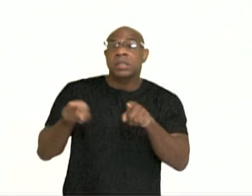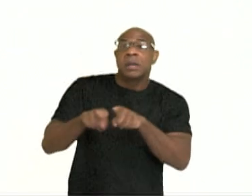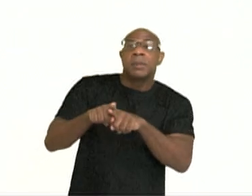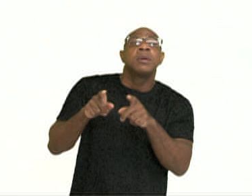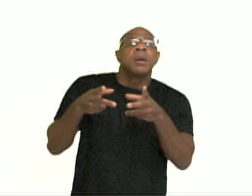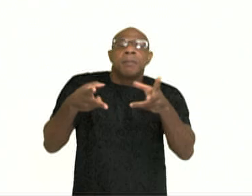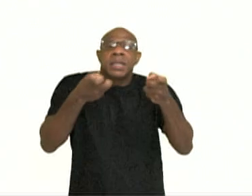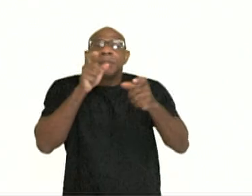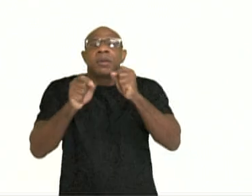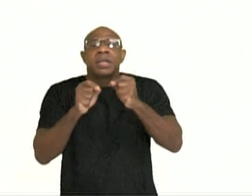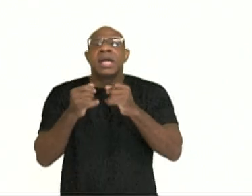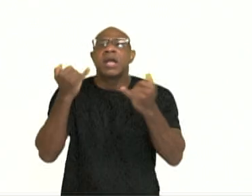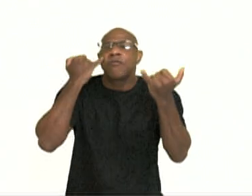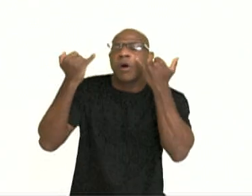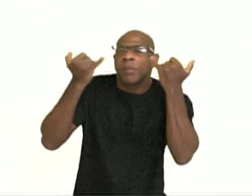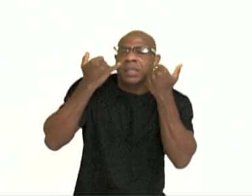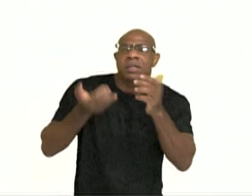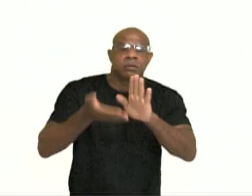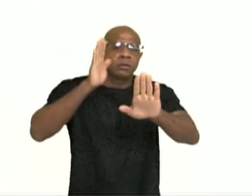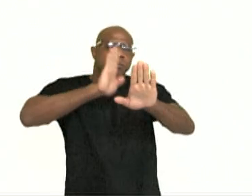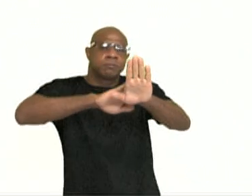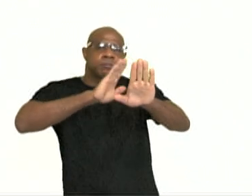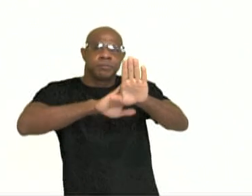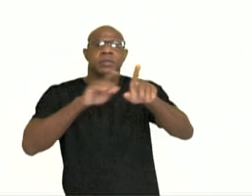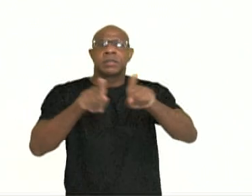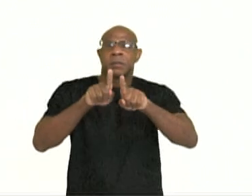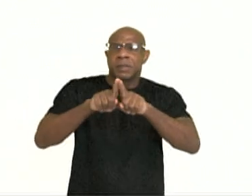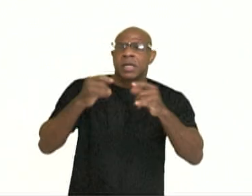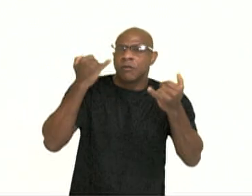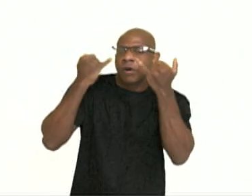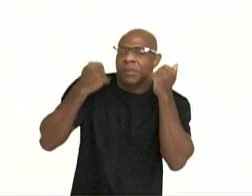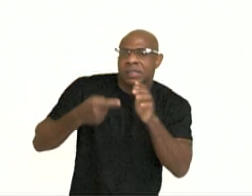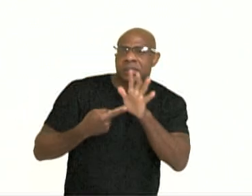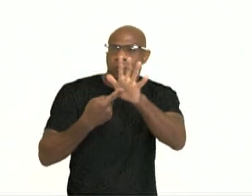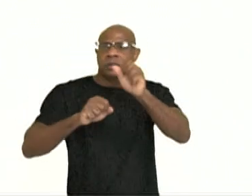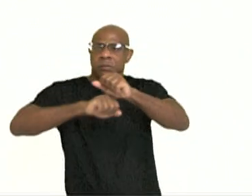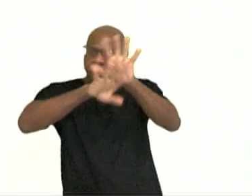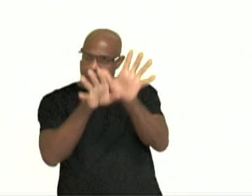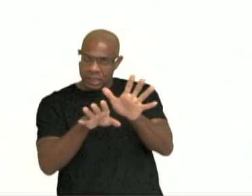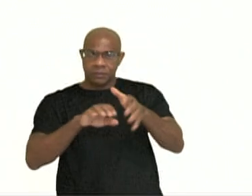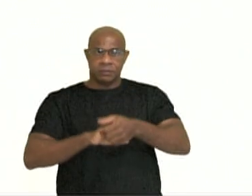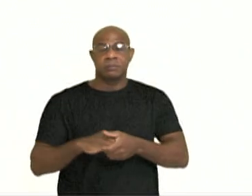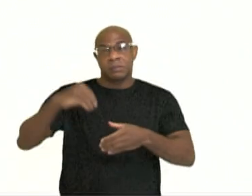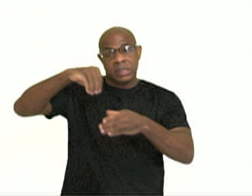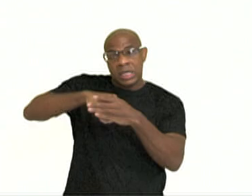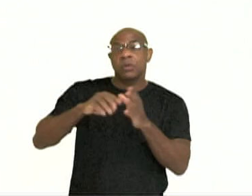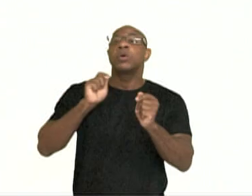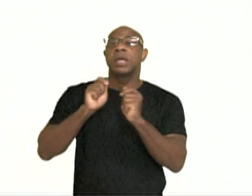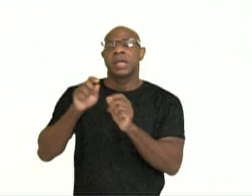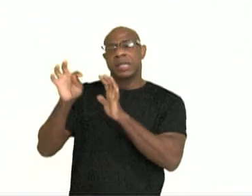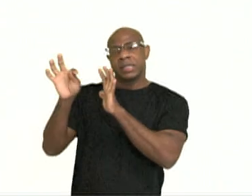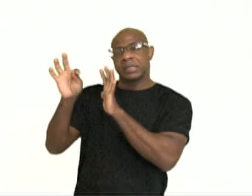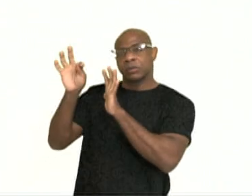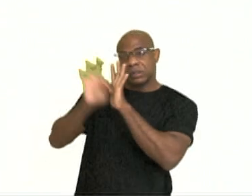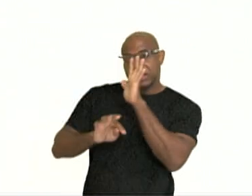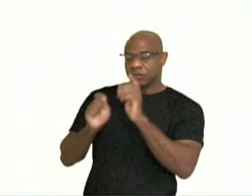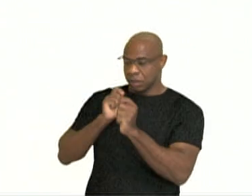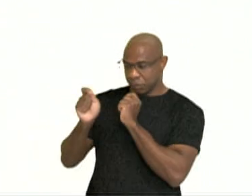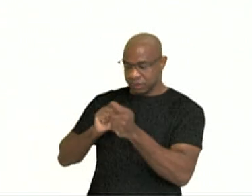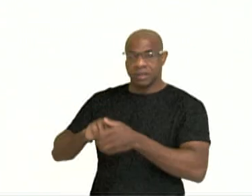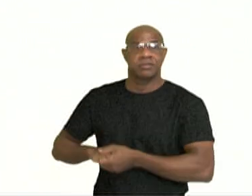localizar informações implícitas e explícitas da reportagem. Rever também alguns elementos que compõem a